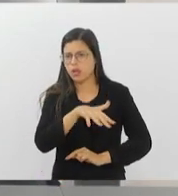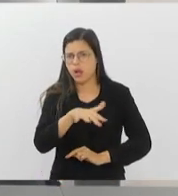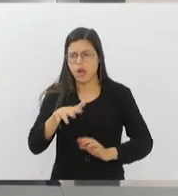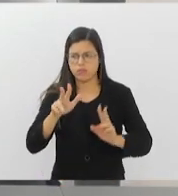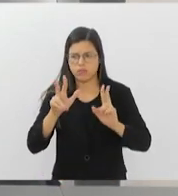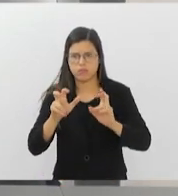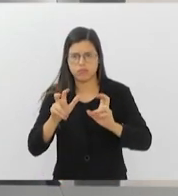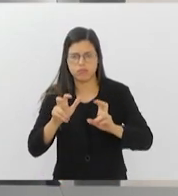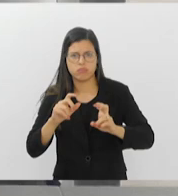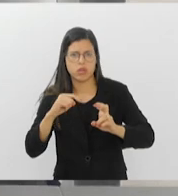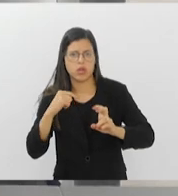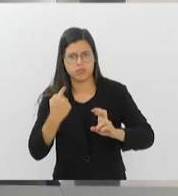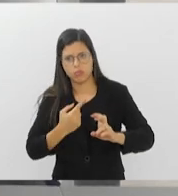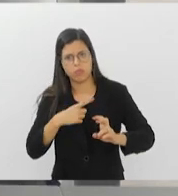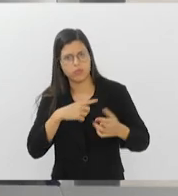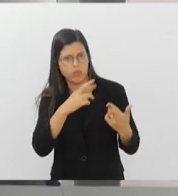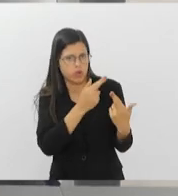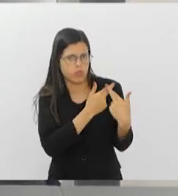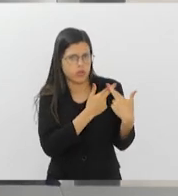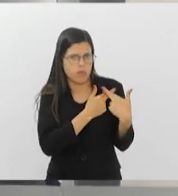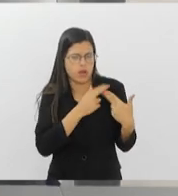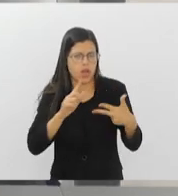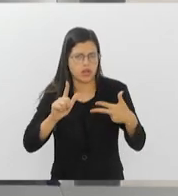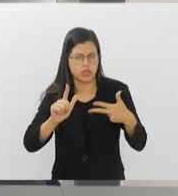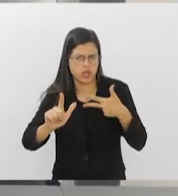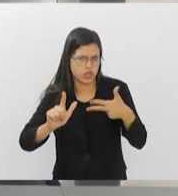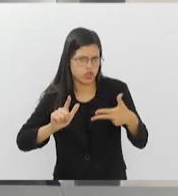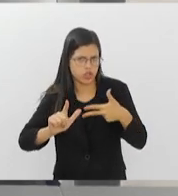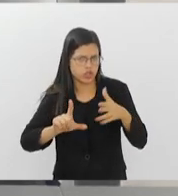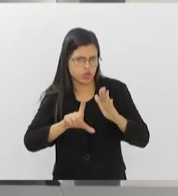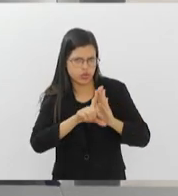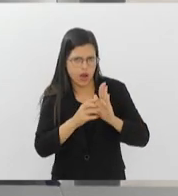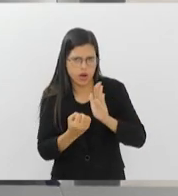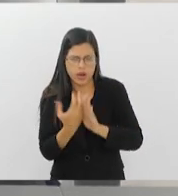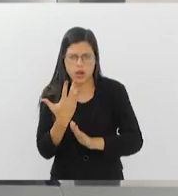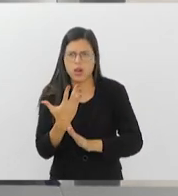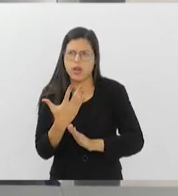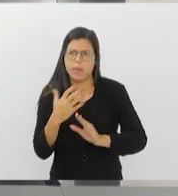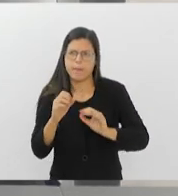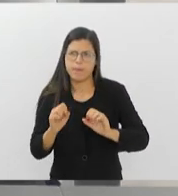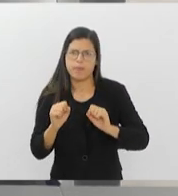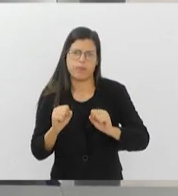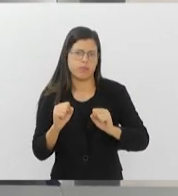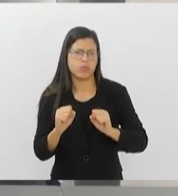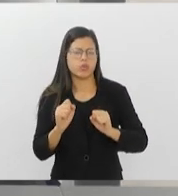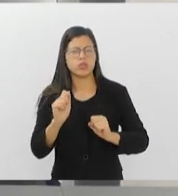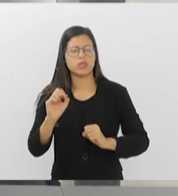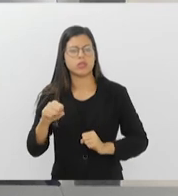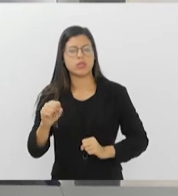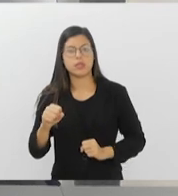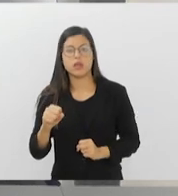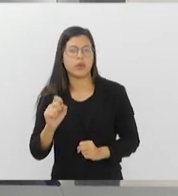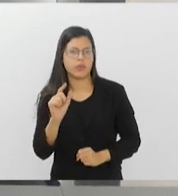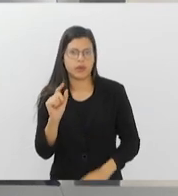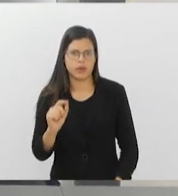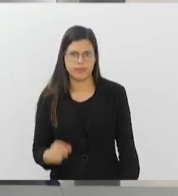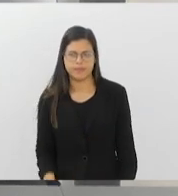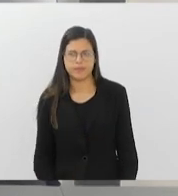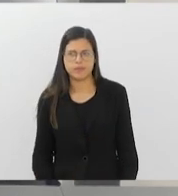competências para legislar, a gente pode legislar sim, salvo o melhor juízo, no sentido